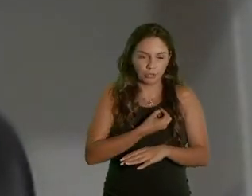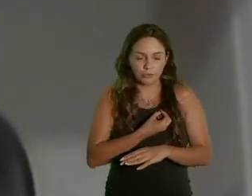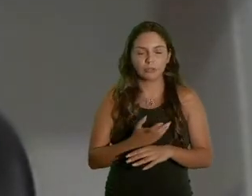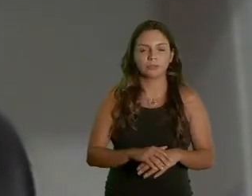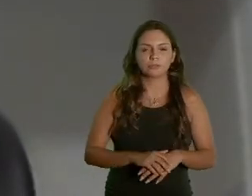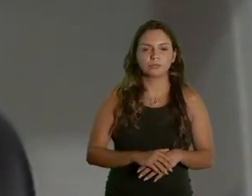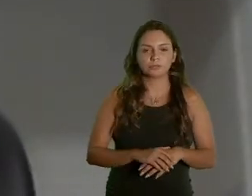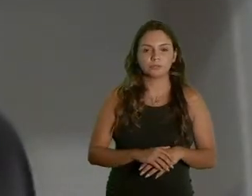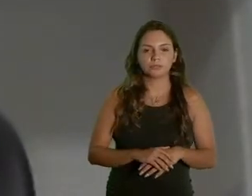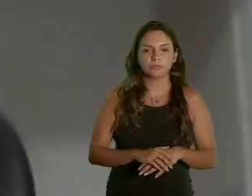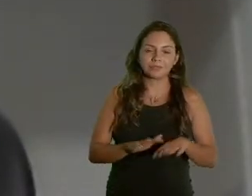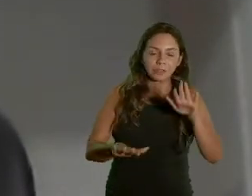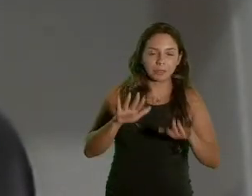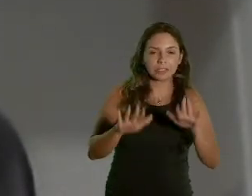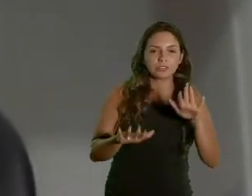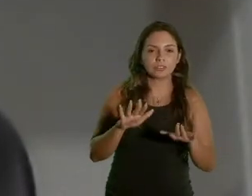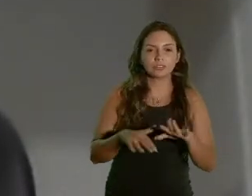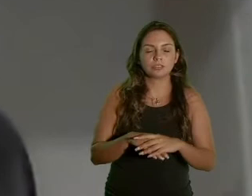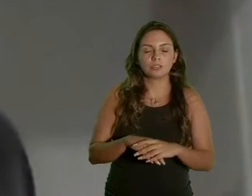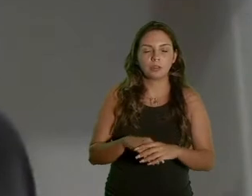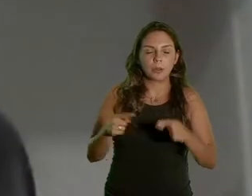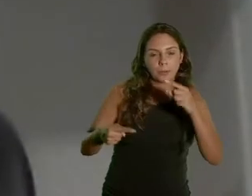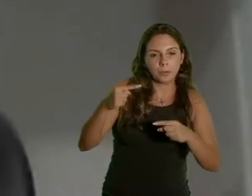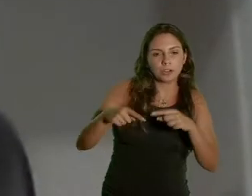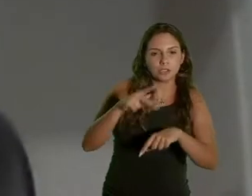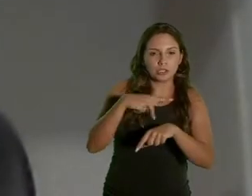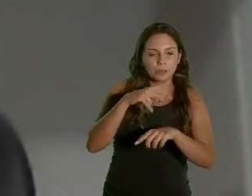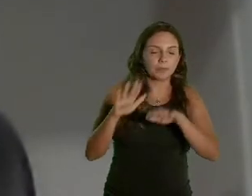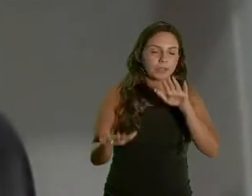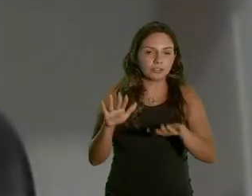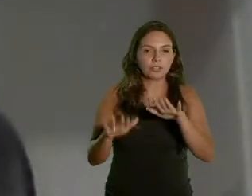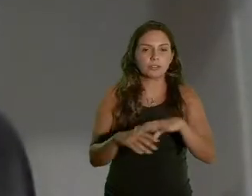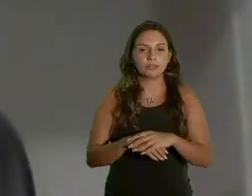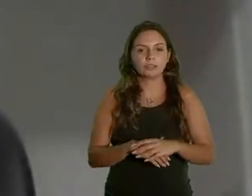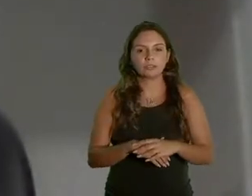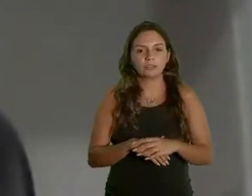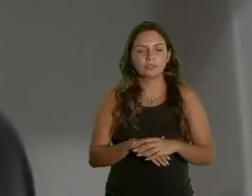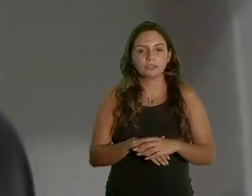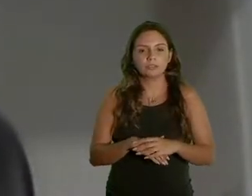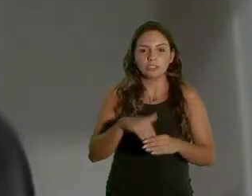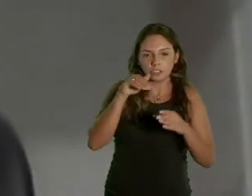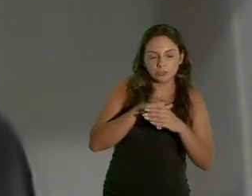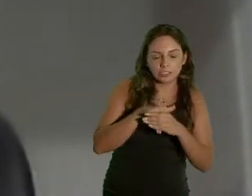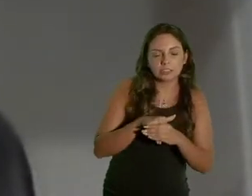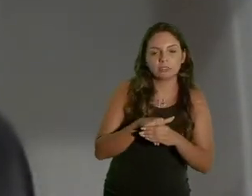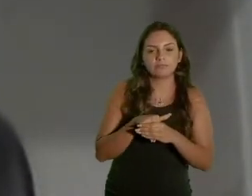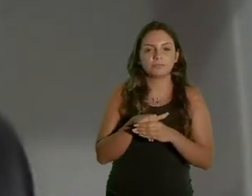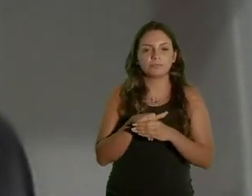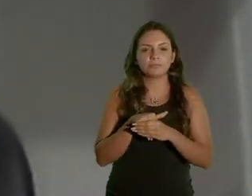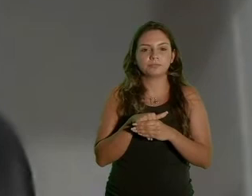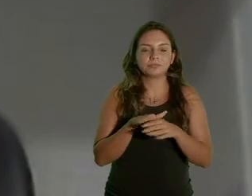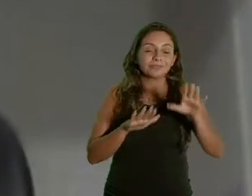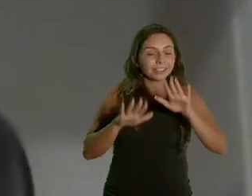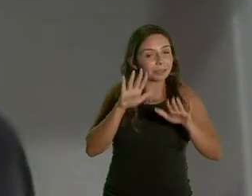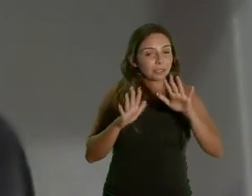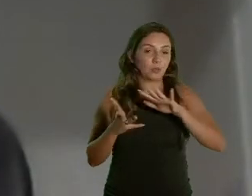convivo. Depende da situação política do país, depende do resultado das eleições. Então,